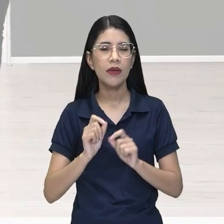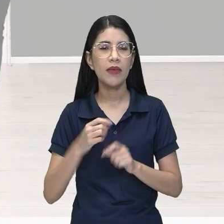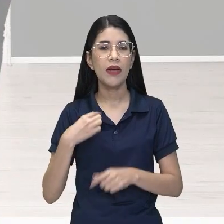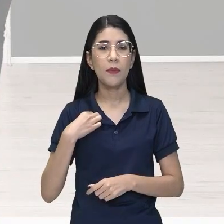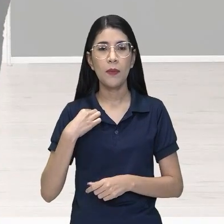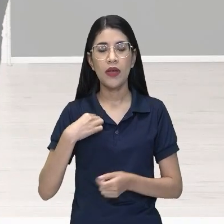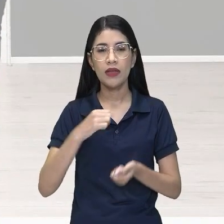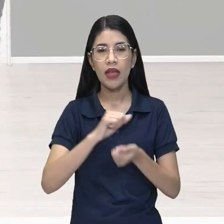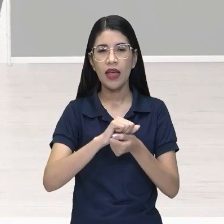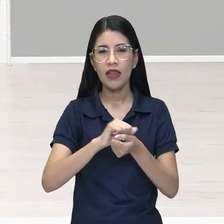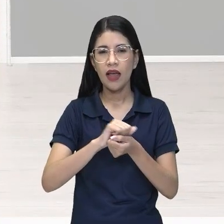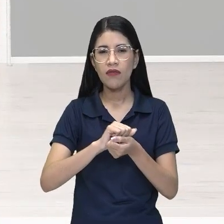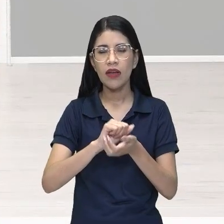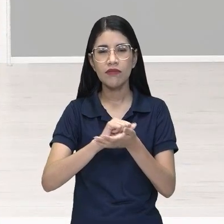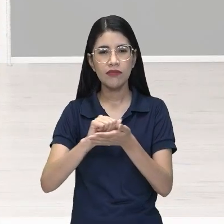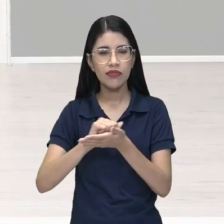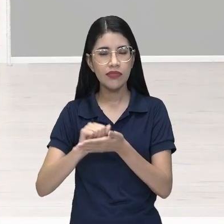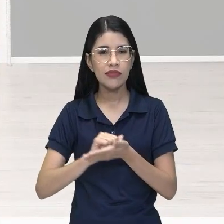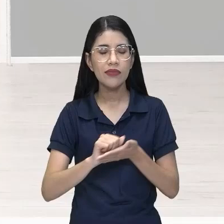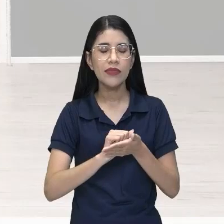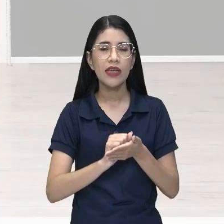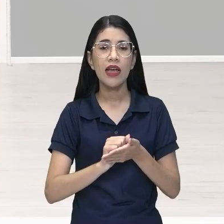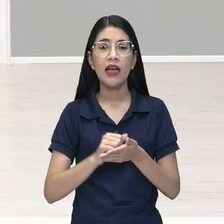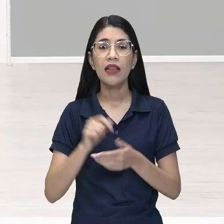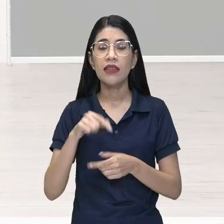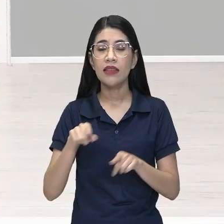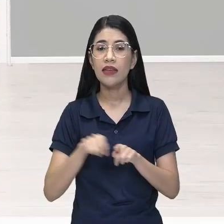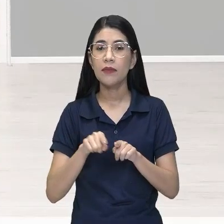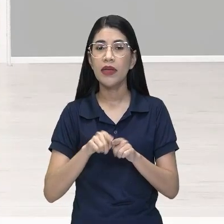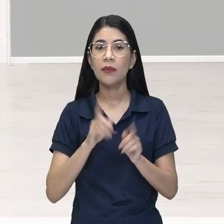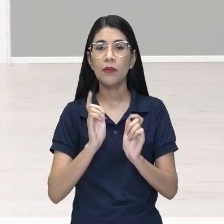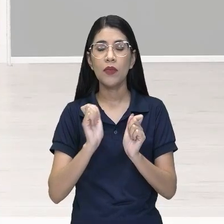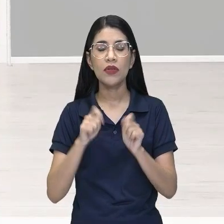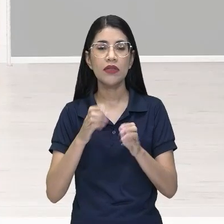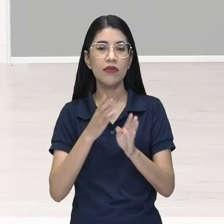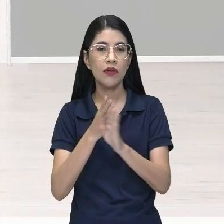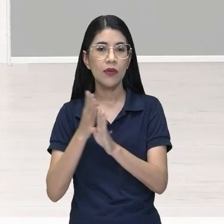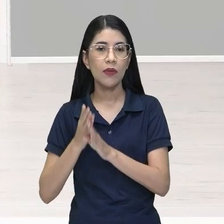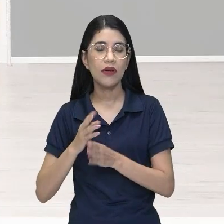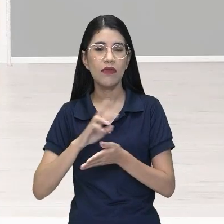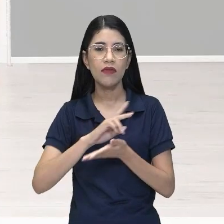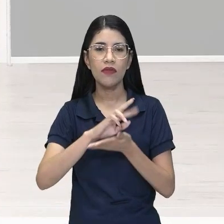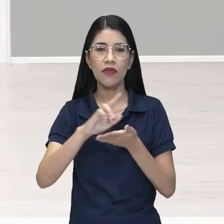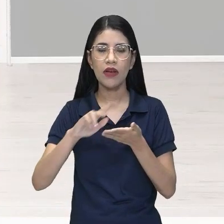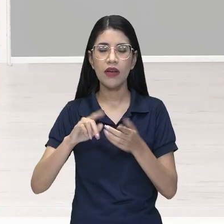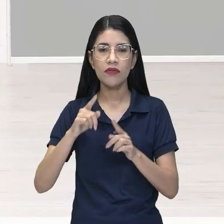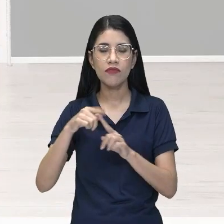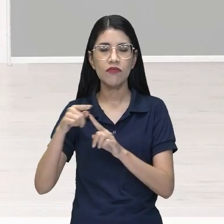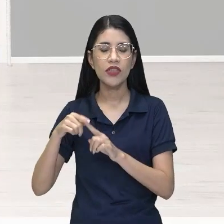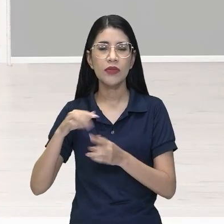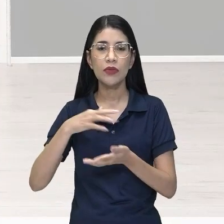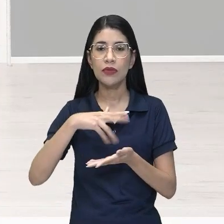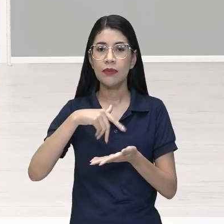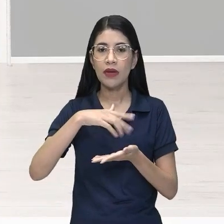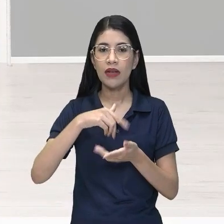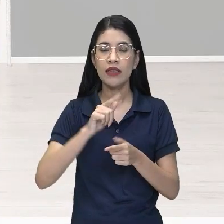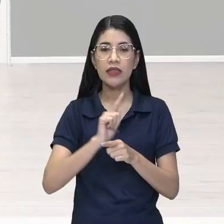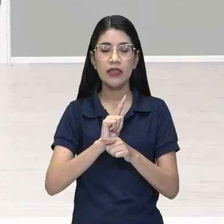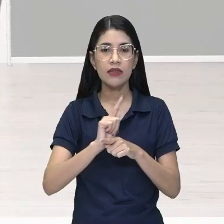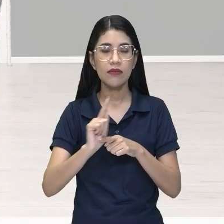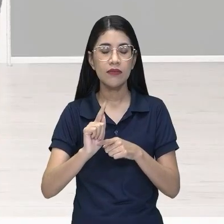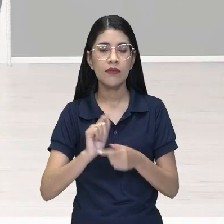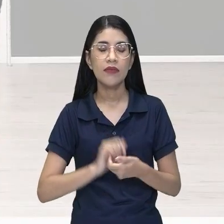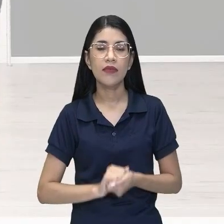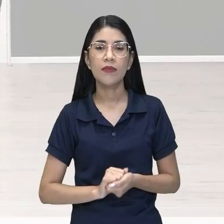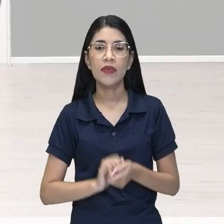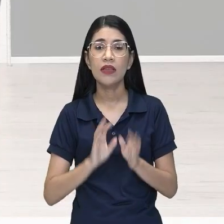não é verdade? E aqui tem muitas bases inorgânicas. As bases, elas são